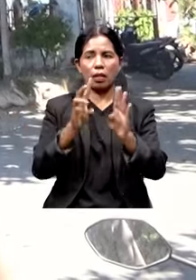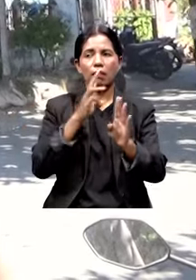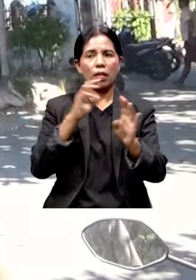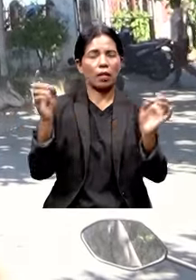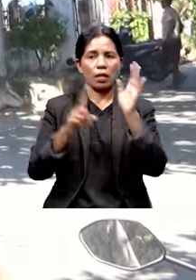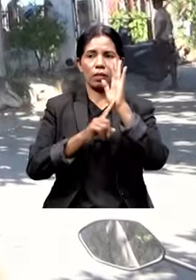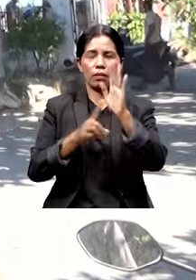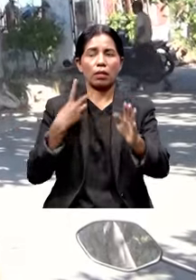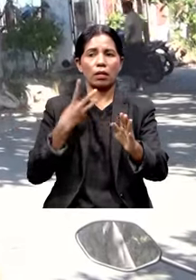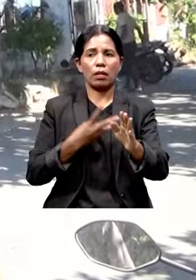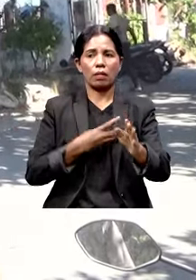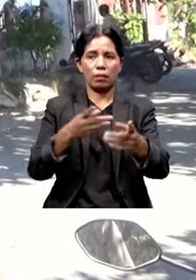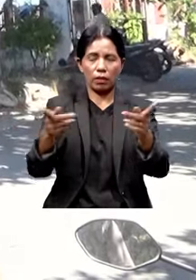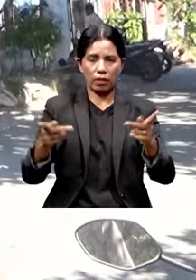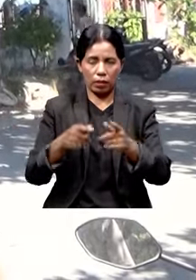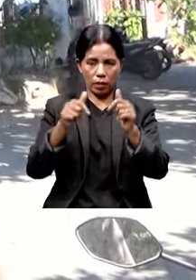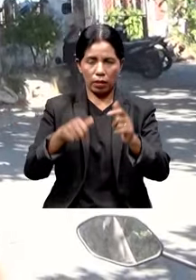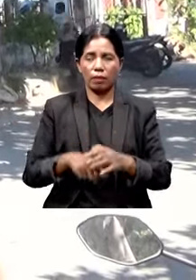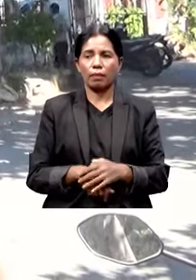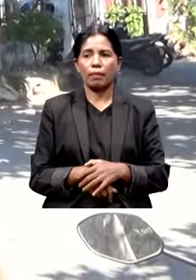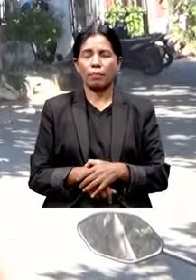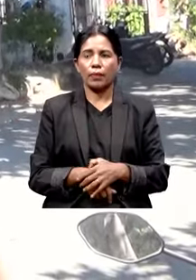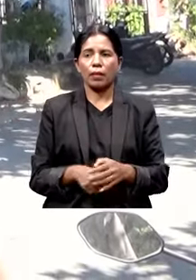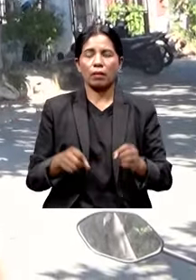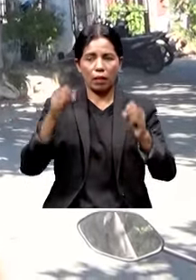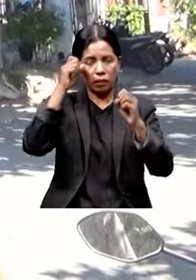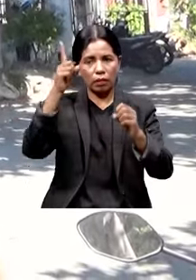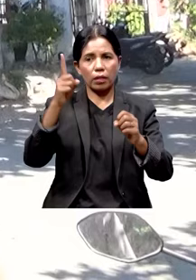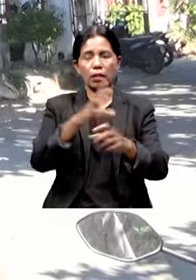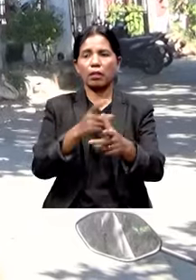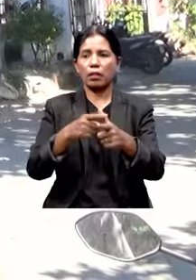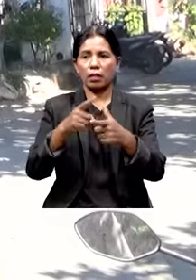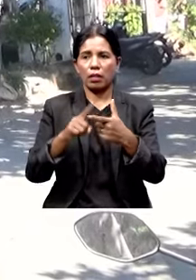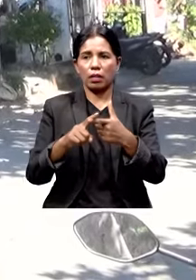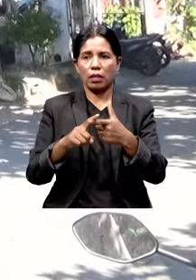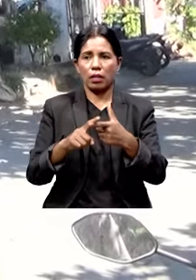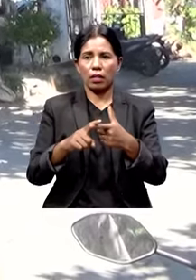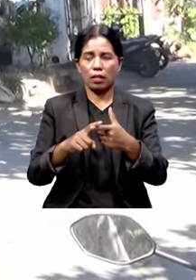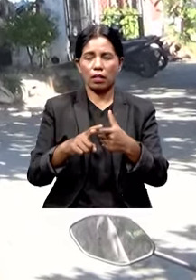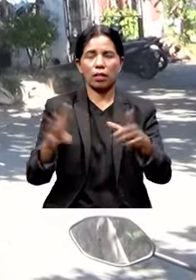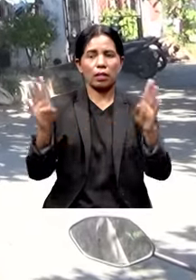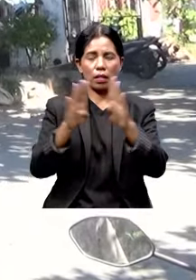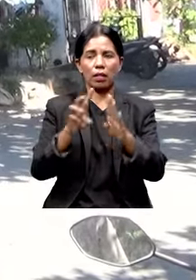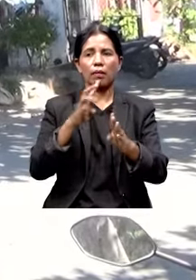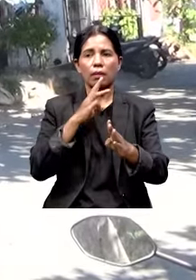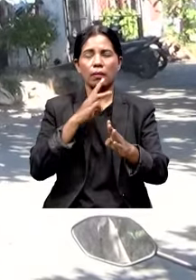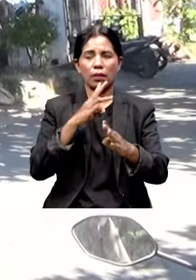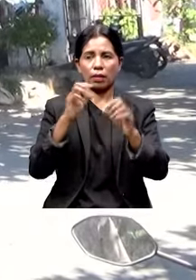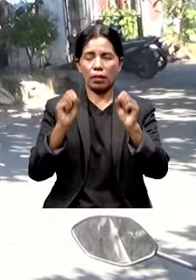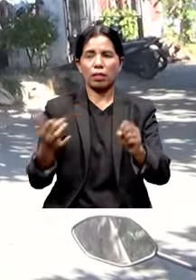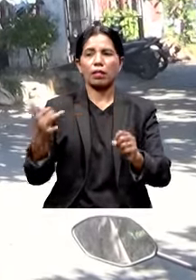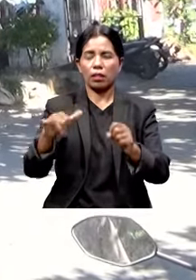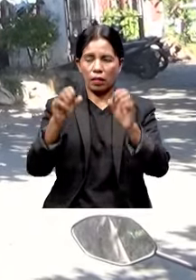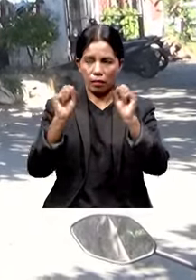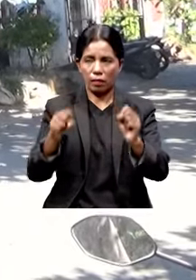komunidade ya bairo pantai kalapane e de repente de paling tidak kontak bene paling tidak ya sira mas